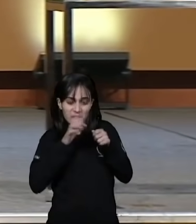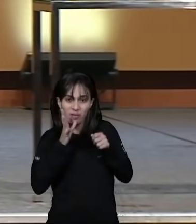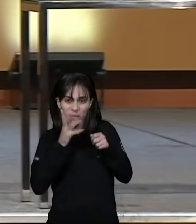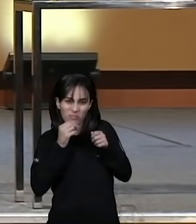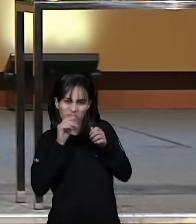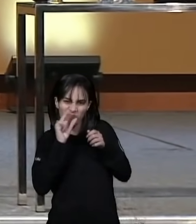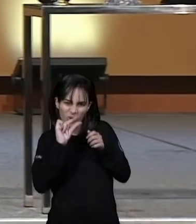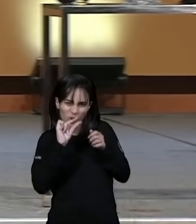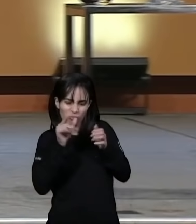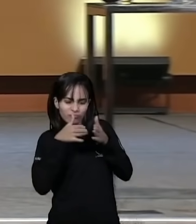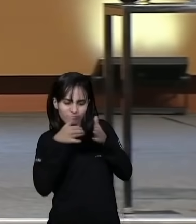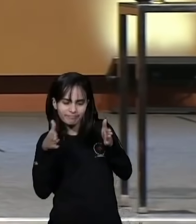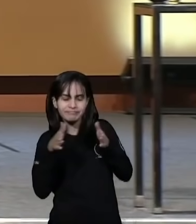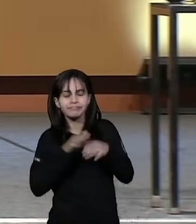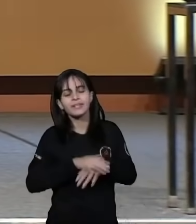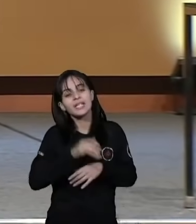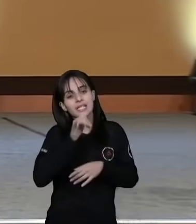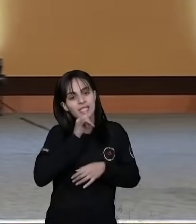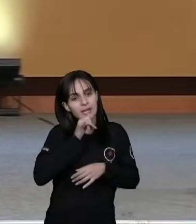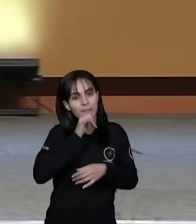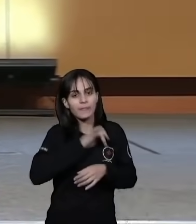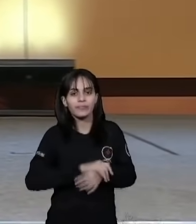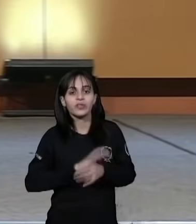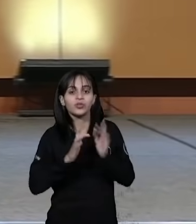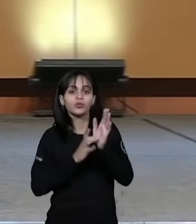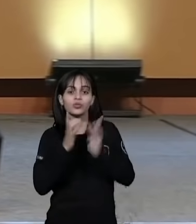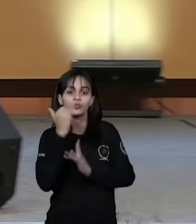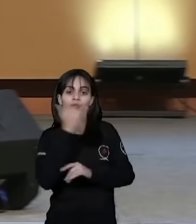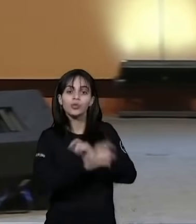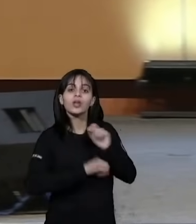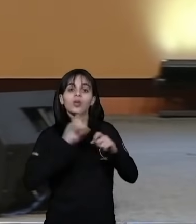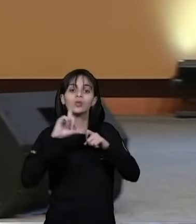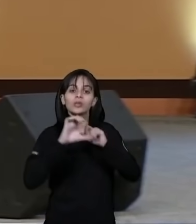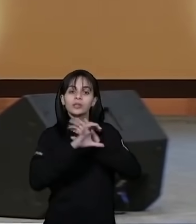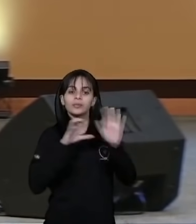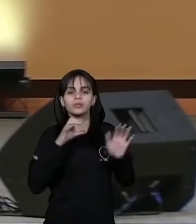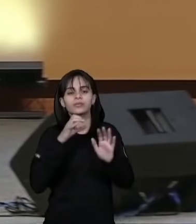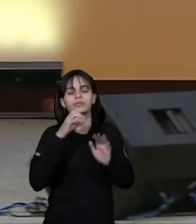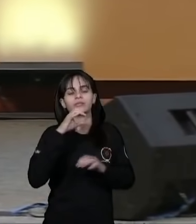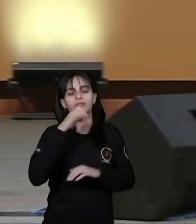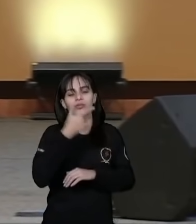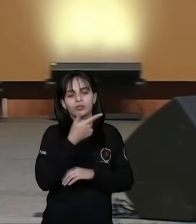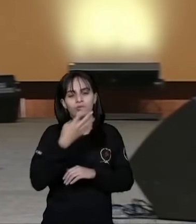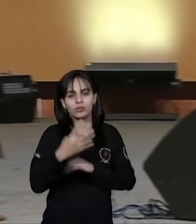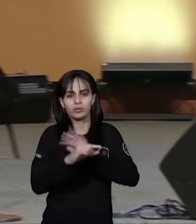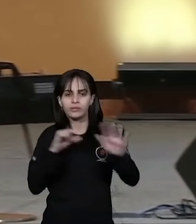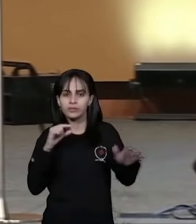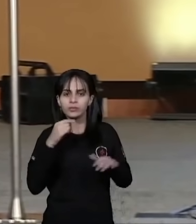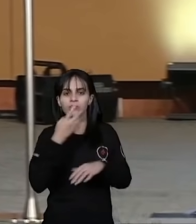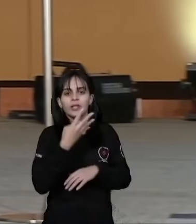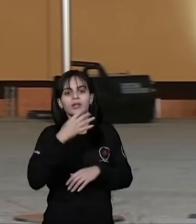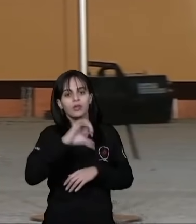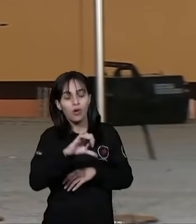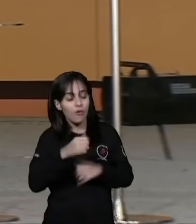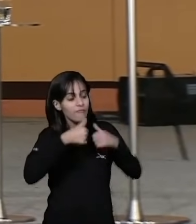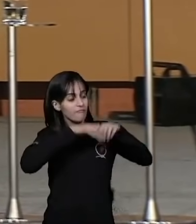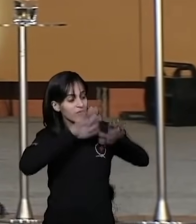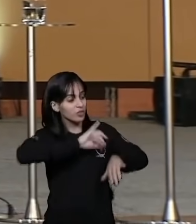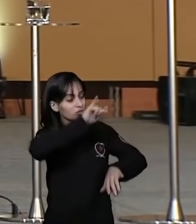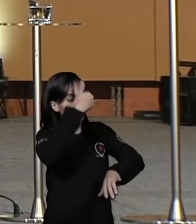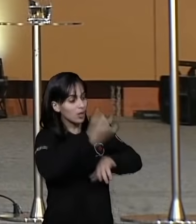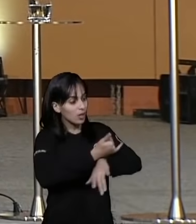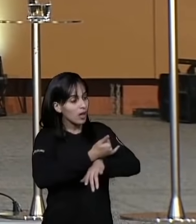tempo e por exemplo Jesus falou em Lucas 24 49 ficar em Jerusalém até que do alto